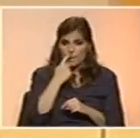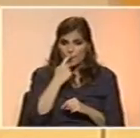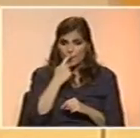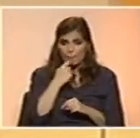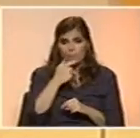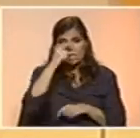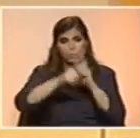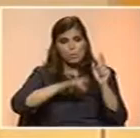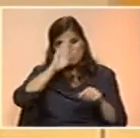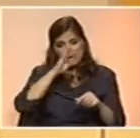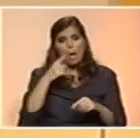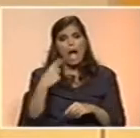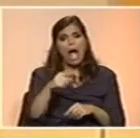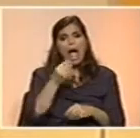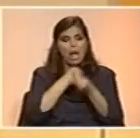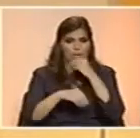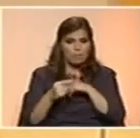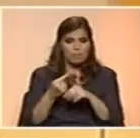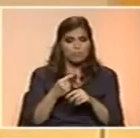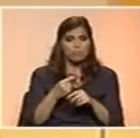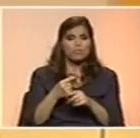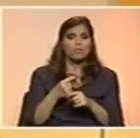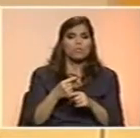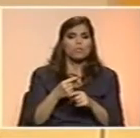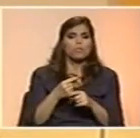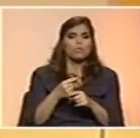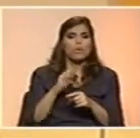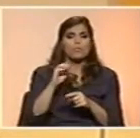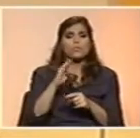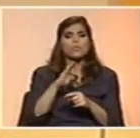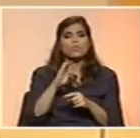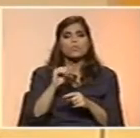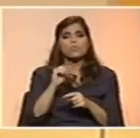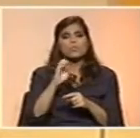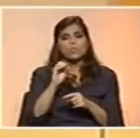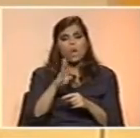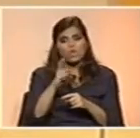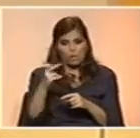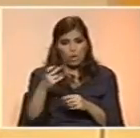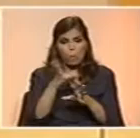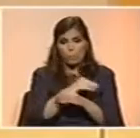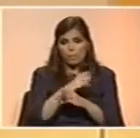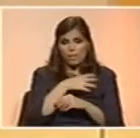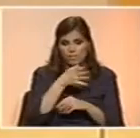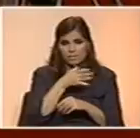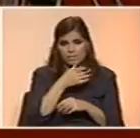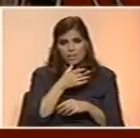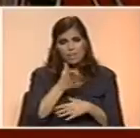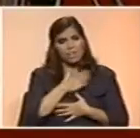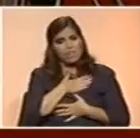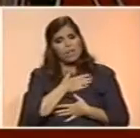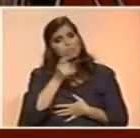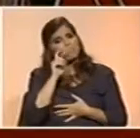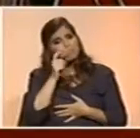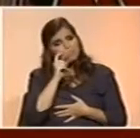menos a par de que existem alimentos fortificados, ou com a soja, com uma publicidade a dizer que faz bem à osteoporose, ou previne